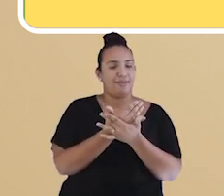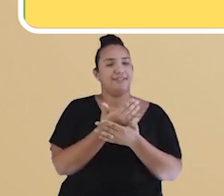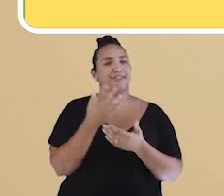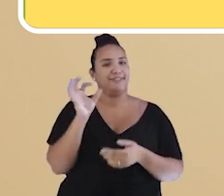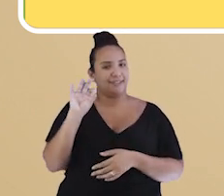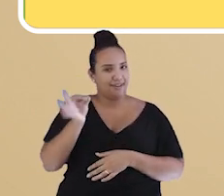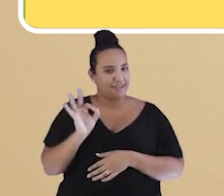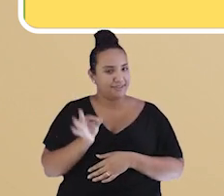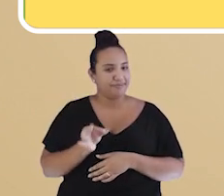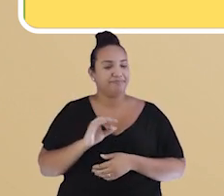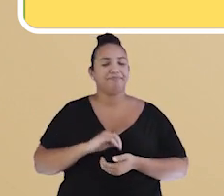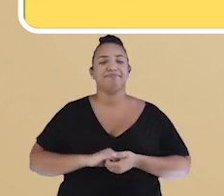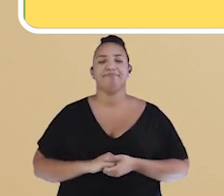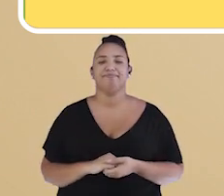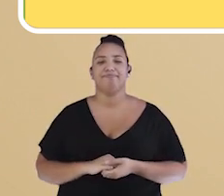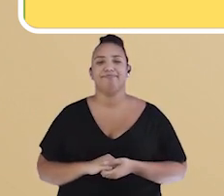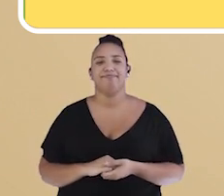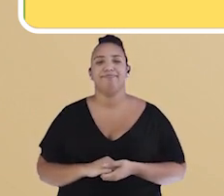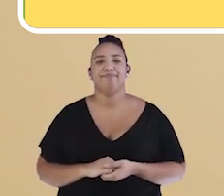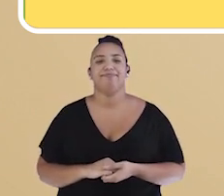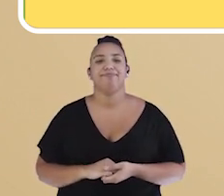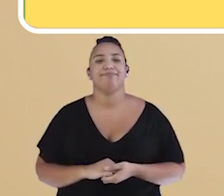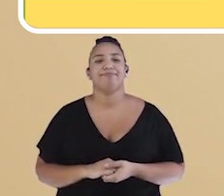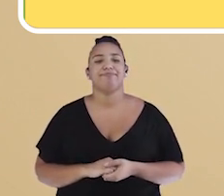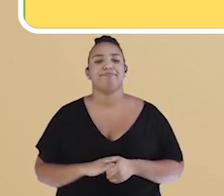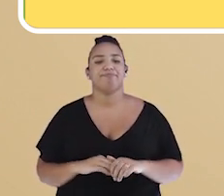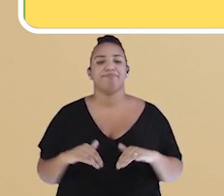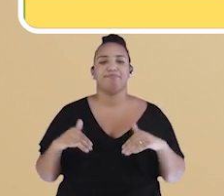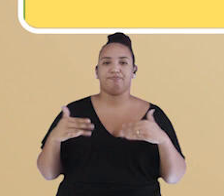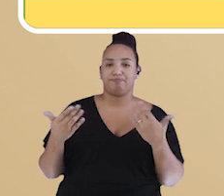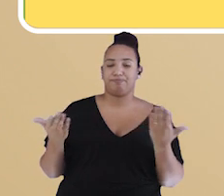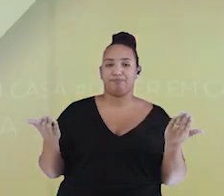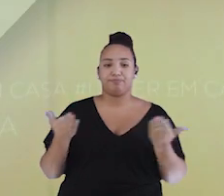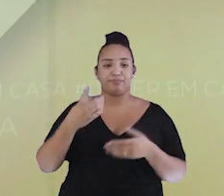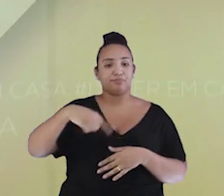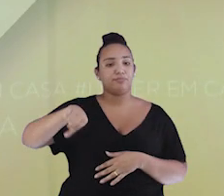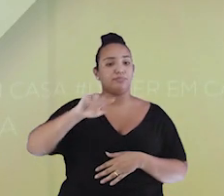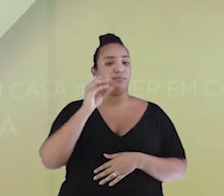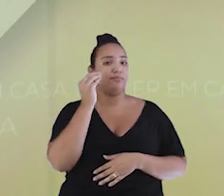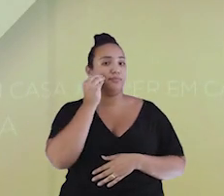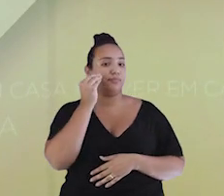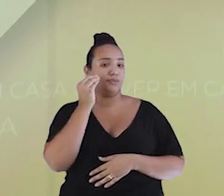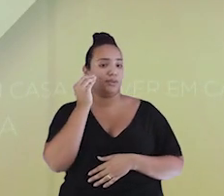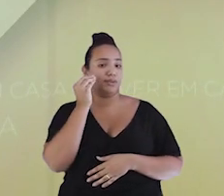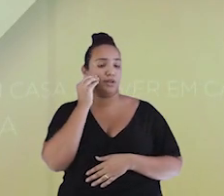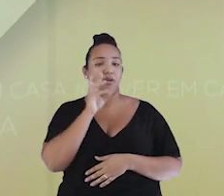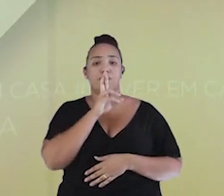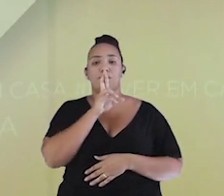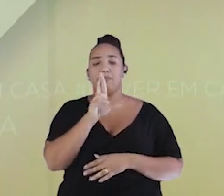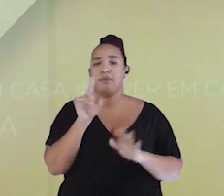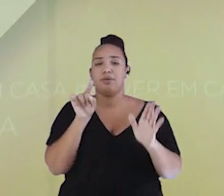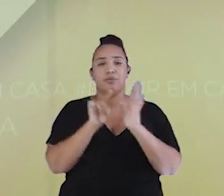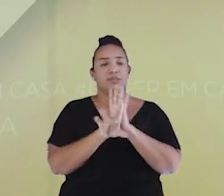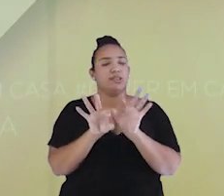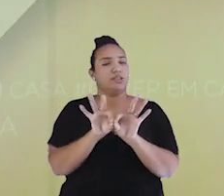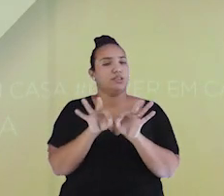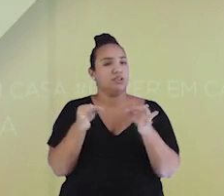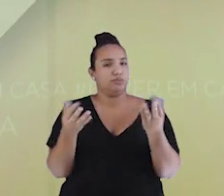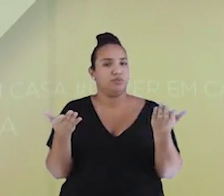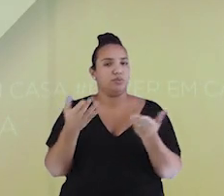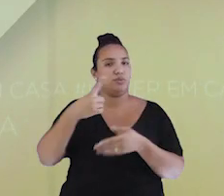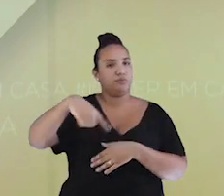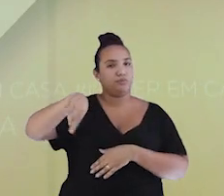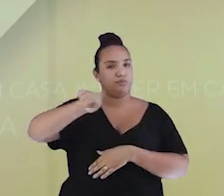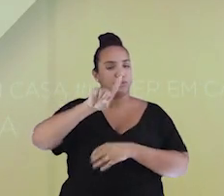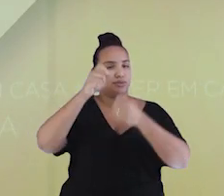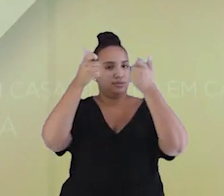bem diferente das cidades e espaços coletivos, concordam? Bom, agora vamos tentar responder